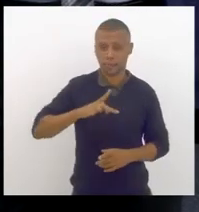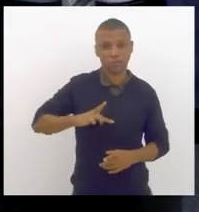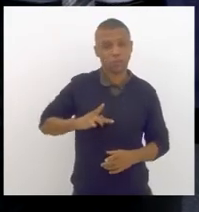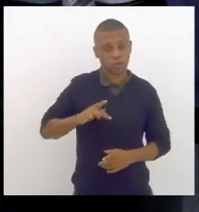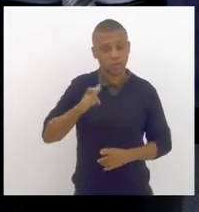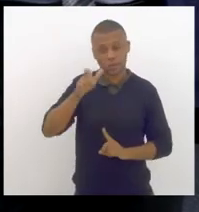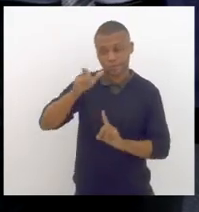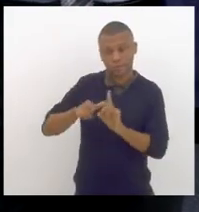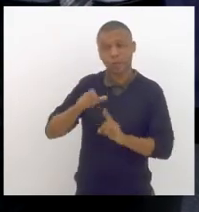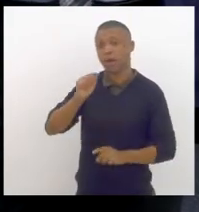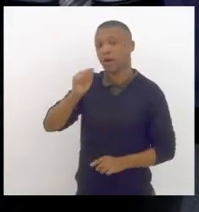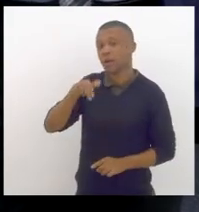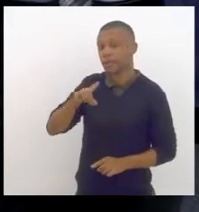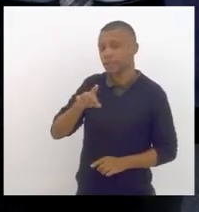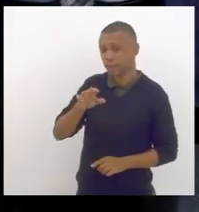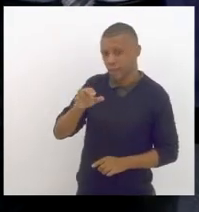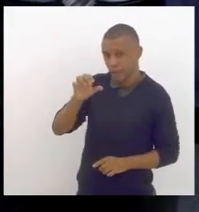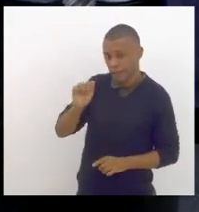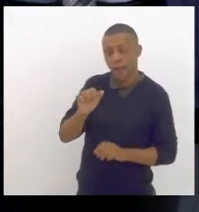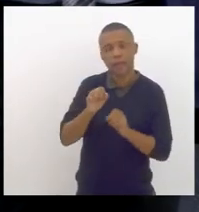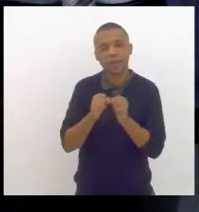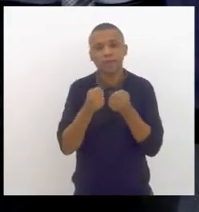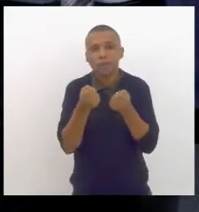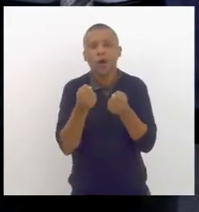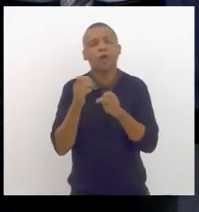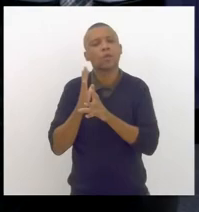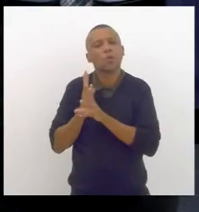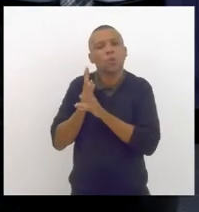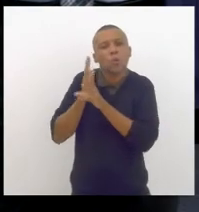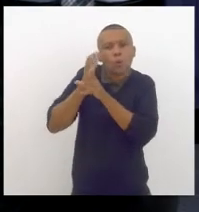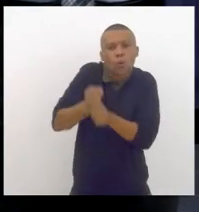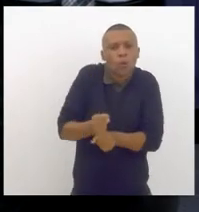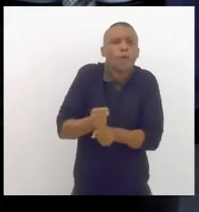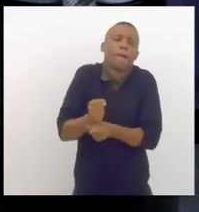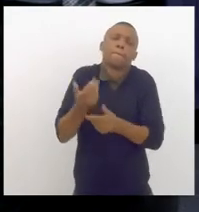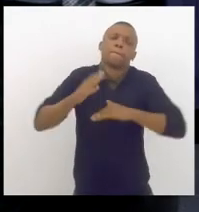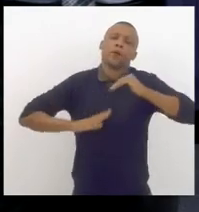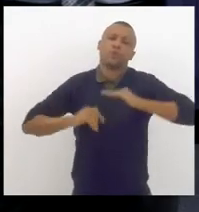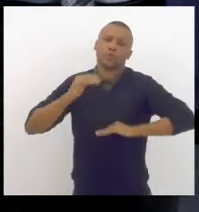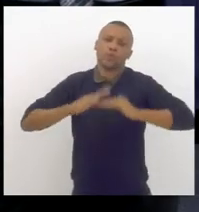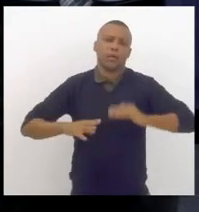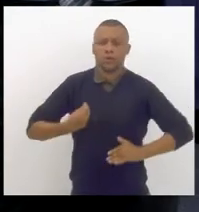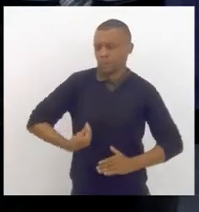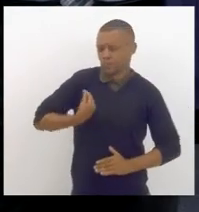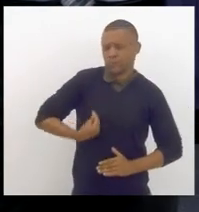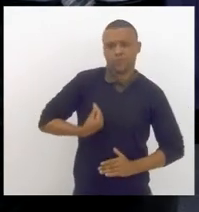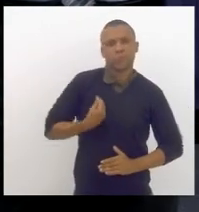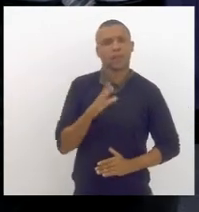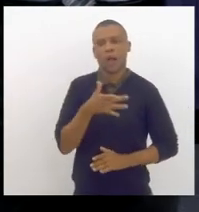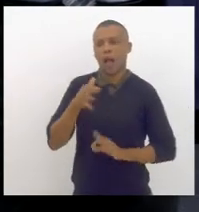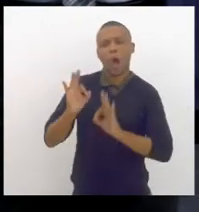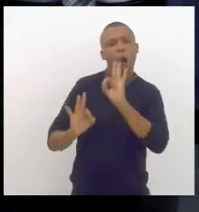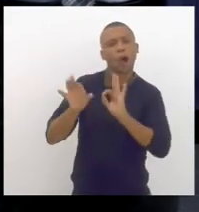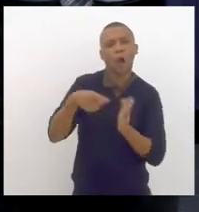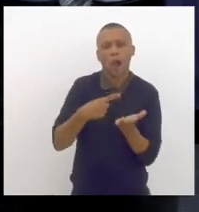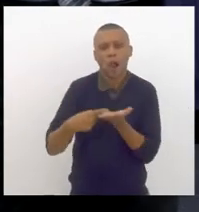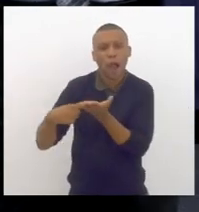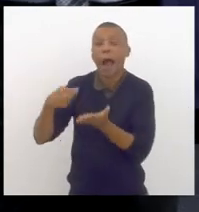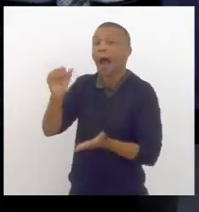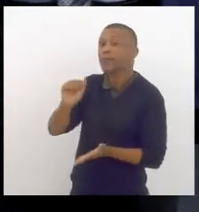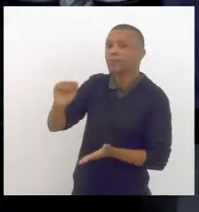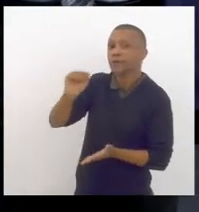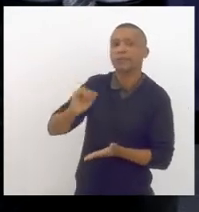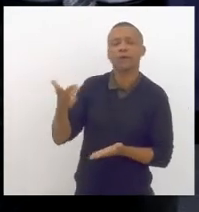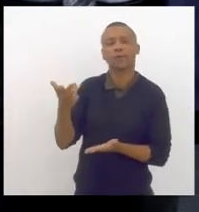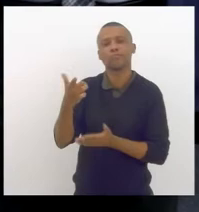parte da sua trajetória profissional, parte da sua trajetória de vida a organizar a Associação dos Defensores. Então, pela